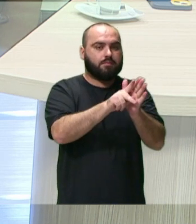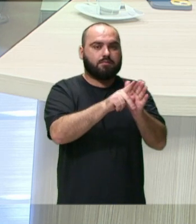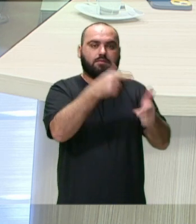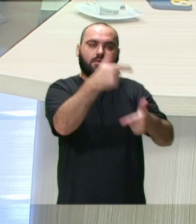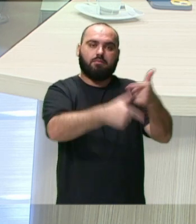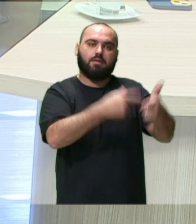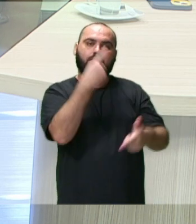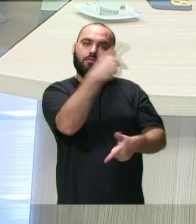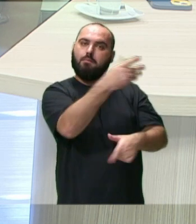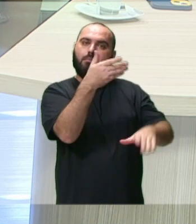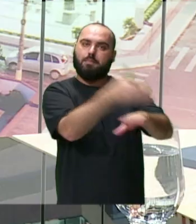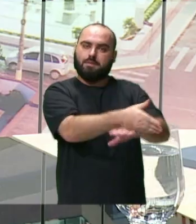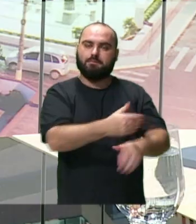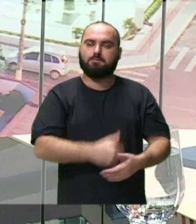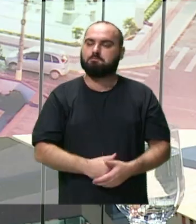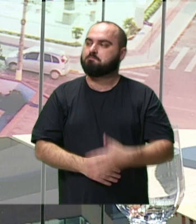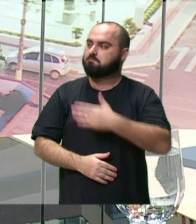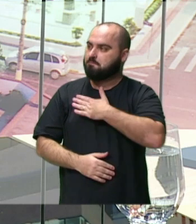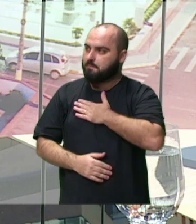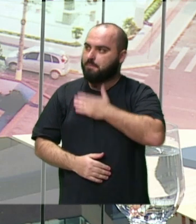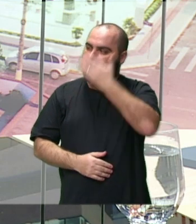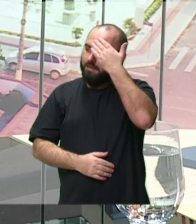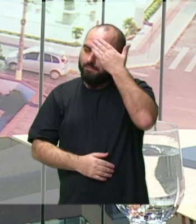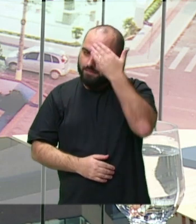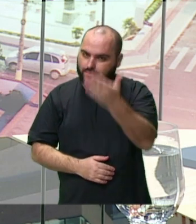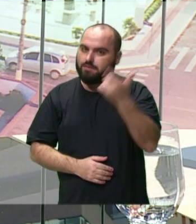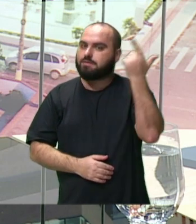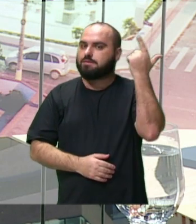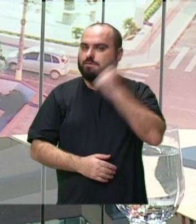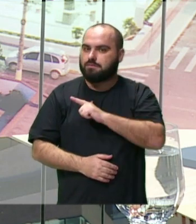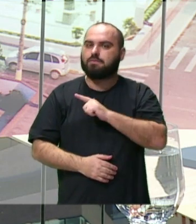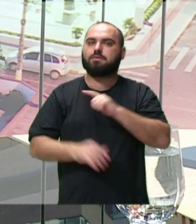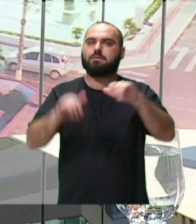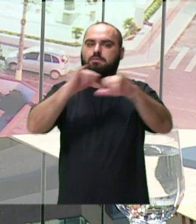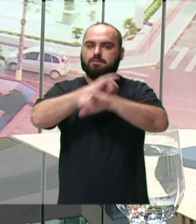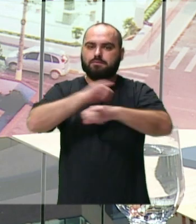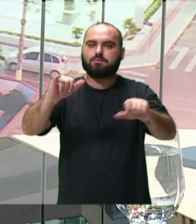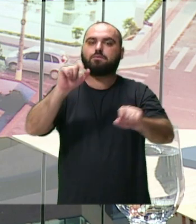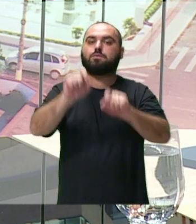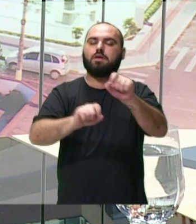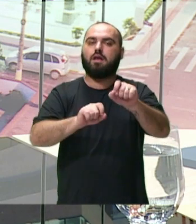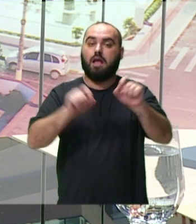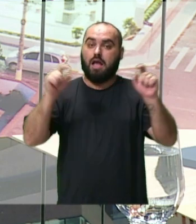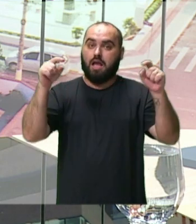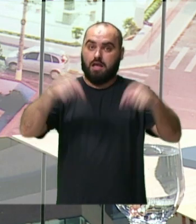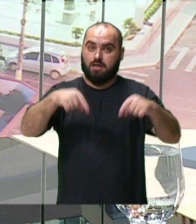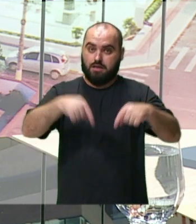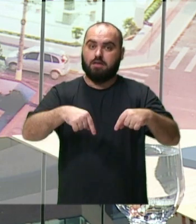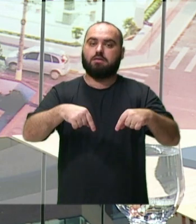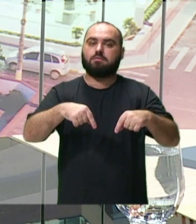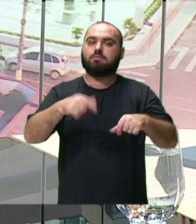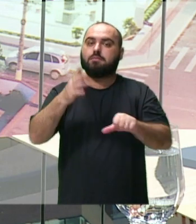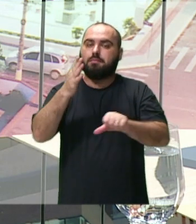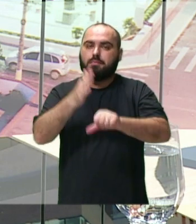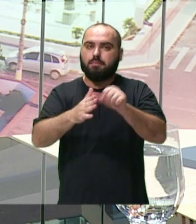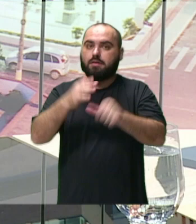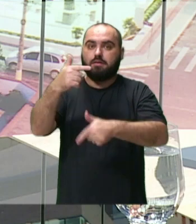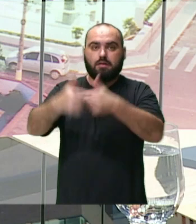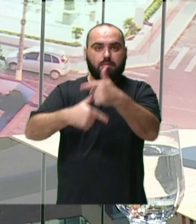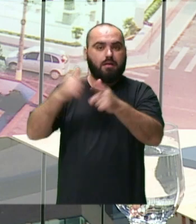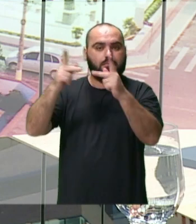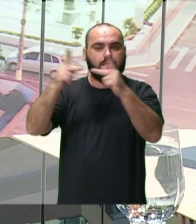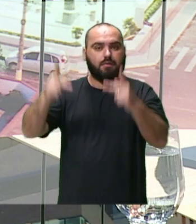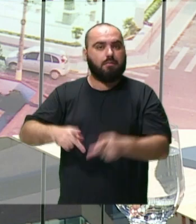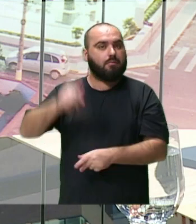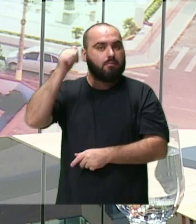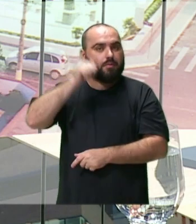senhora participa na Câmara. Eu agradeço e mais uma vez ainda torno público que aqui na casa uma das primeiras ações da Procuradoria da Mulher